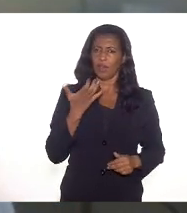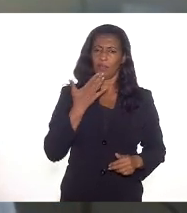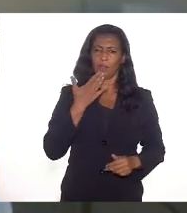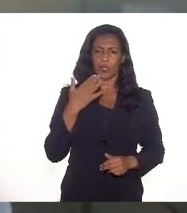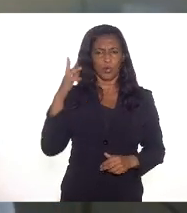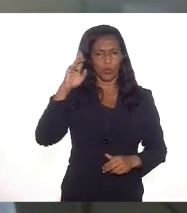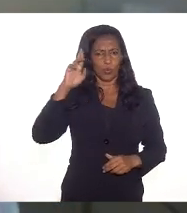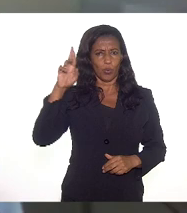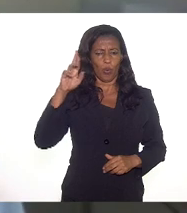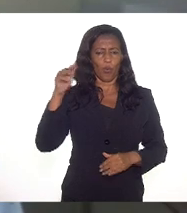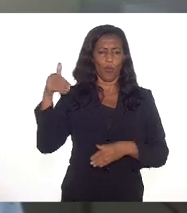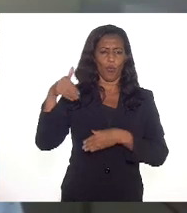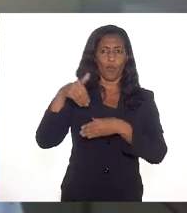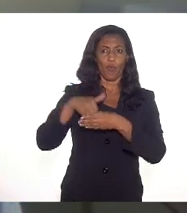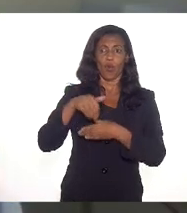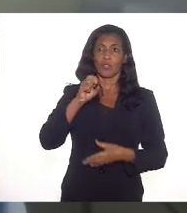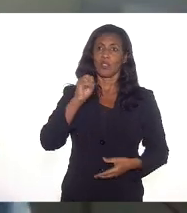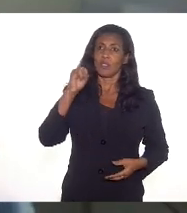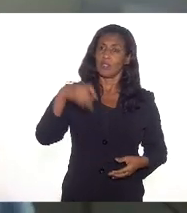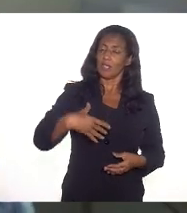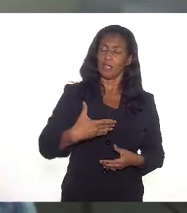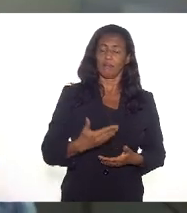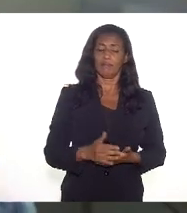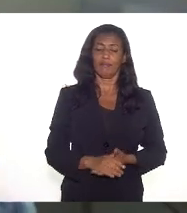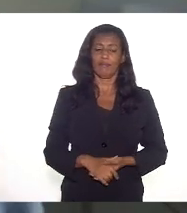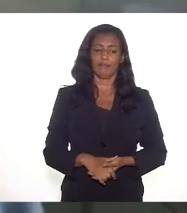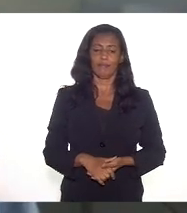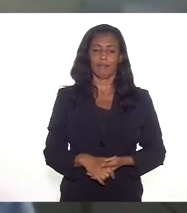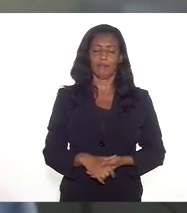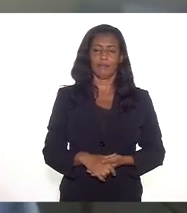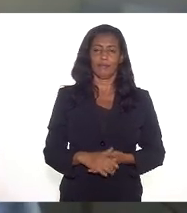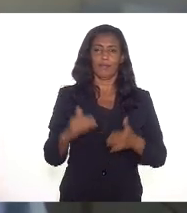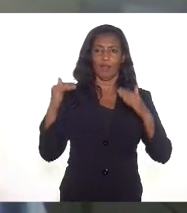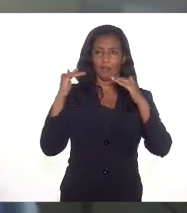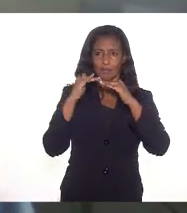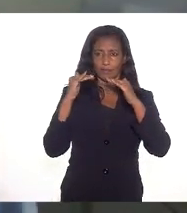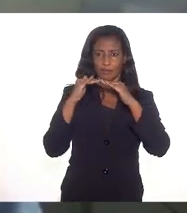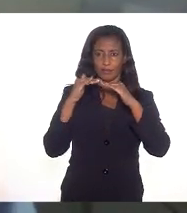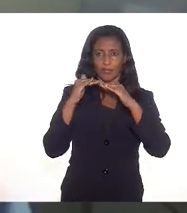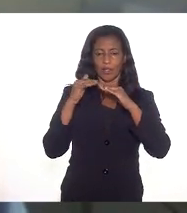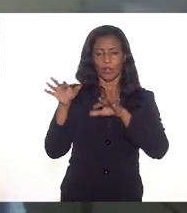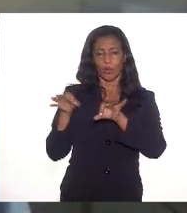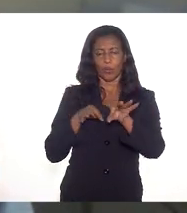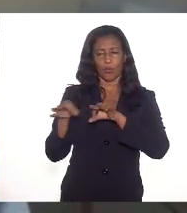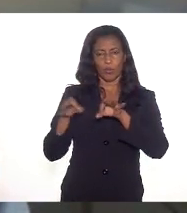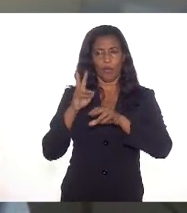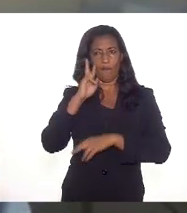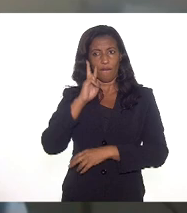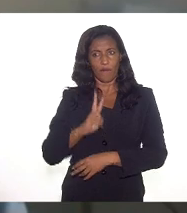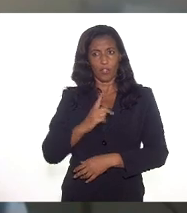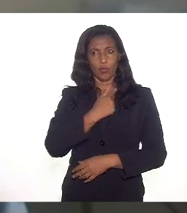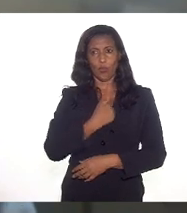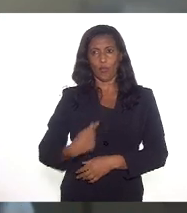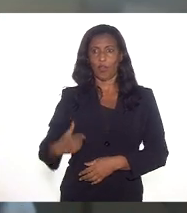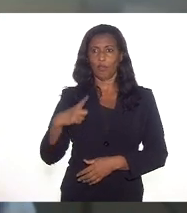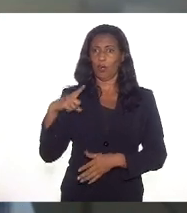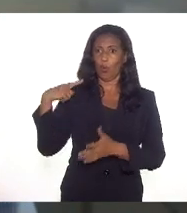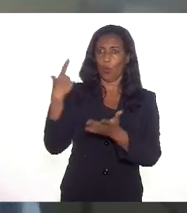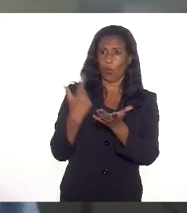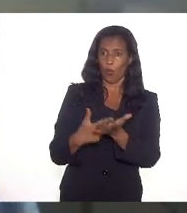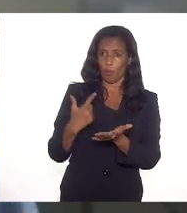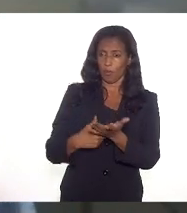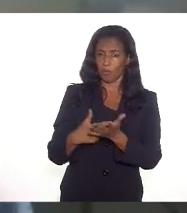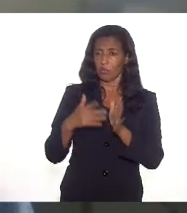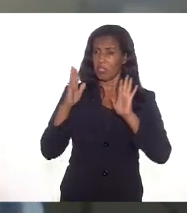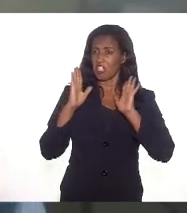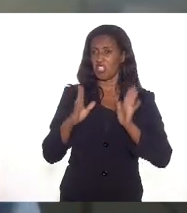senhores o voto, sim, favorável ao projeto, visto que o governo tem compromisso, porque